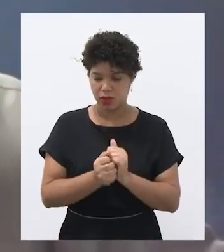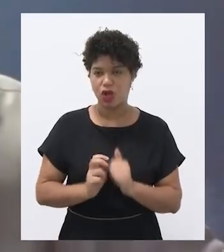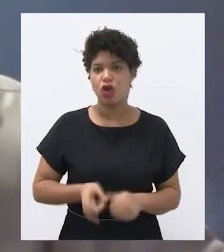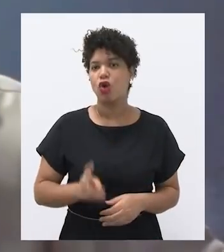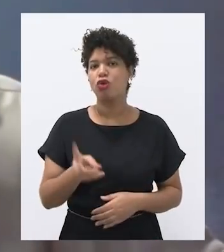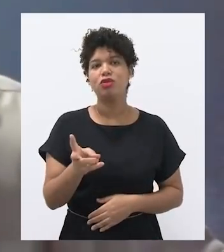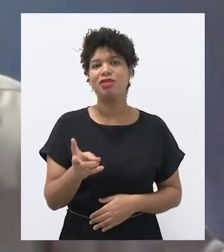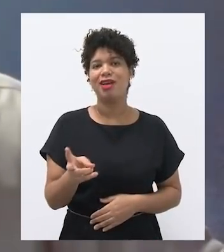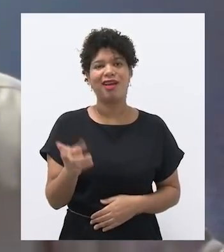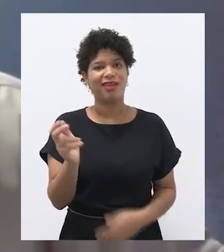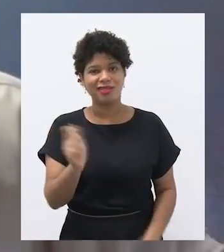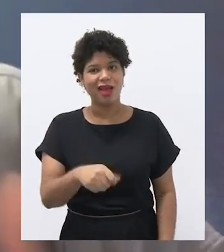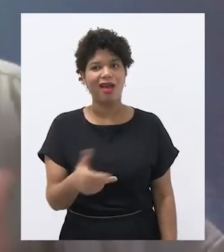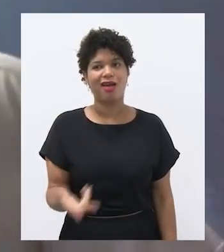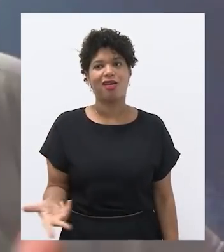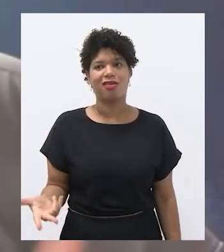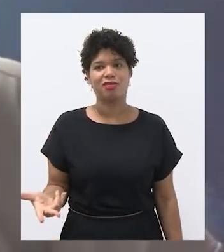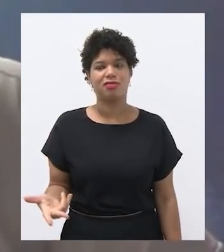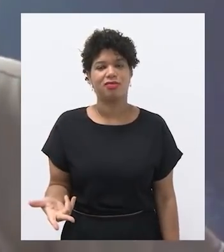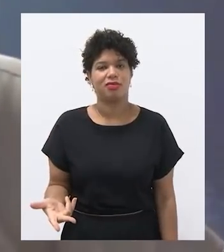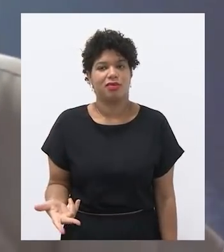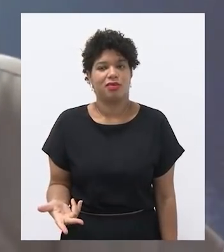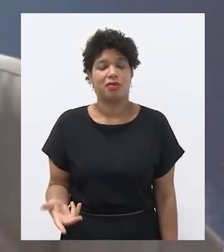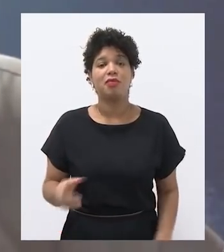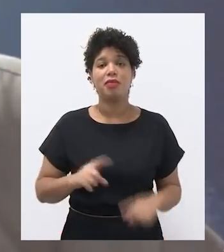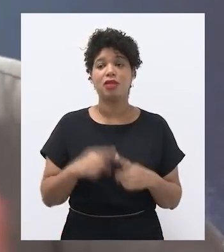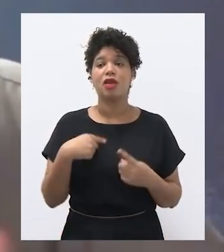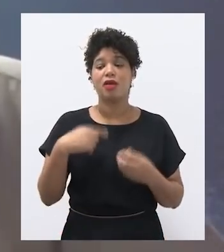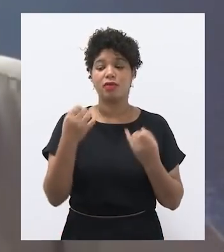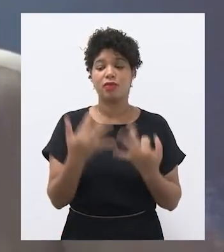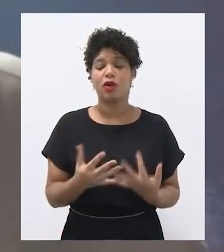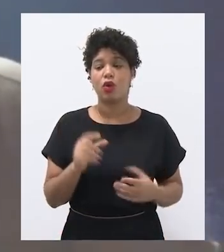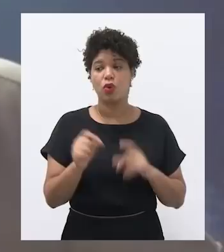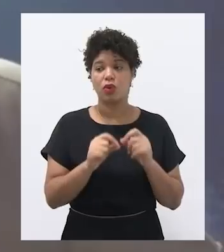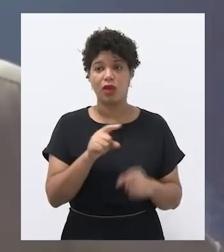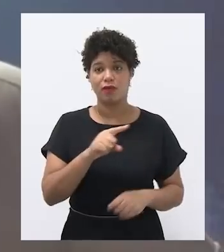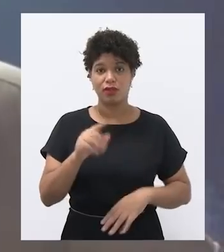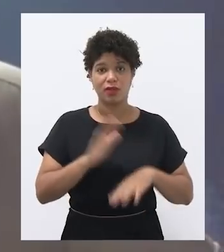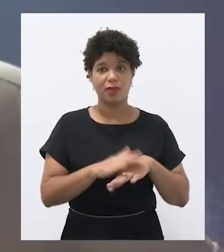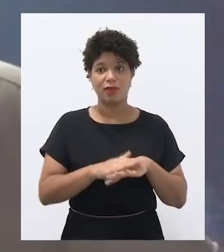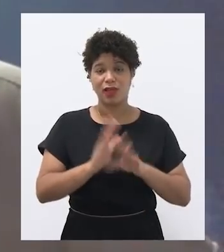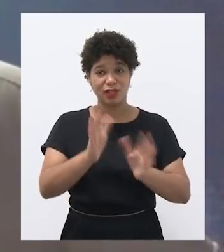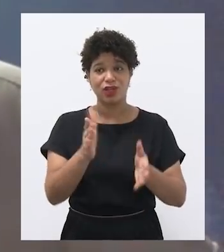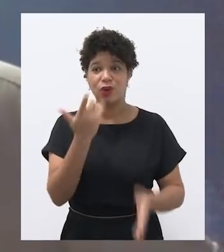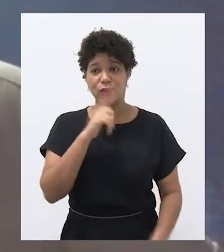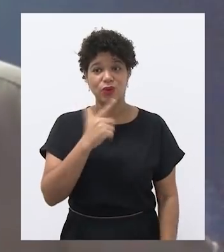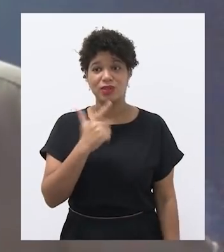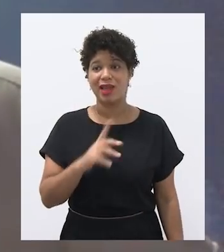está rolando. Eu vou dizer o seguinte, que vocês já estão fazendo isso.